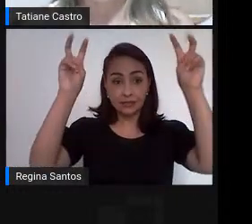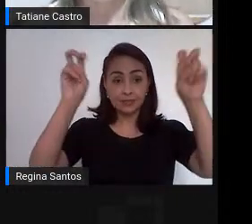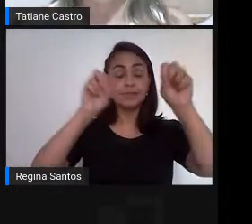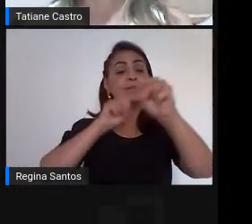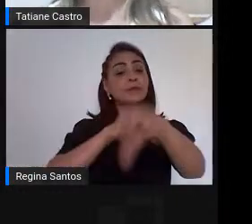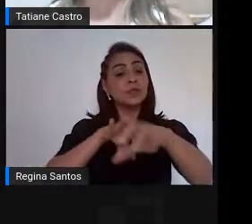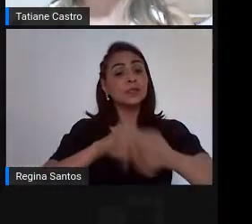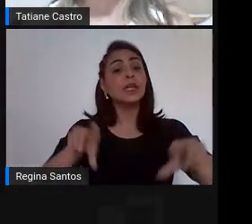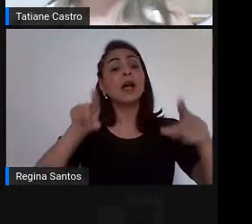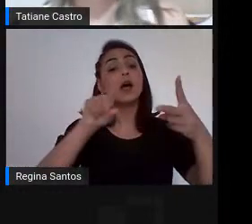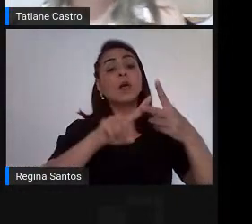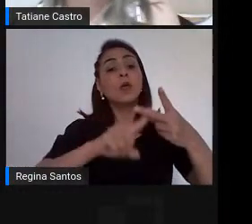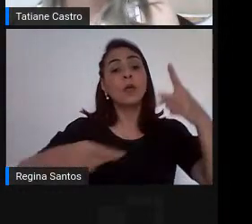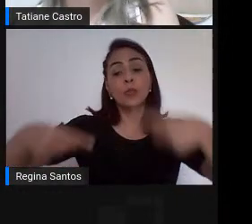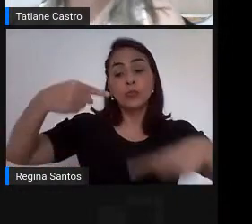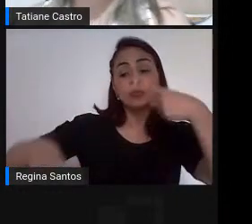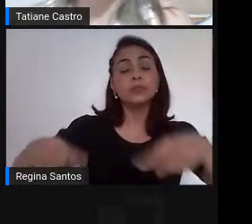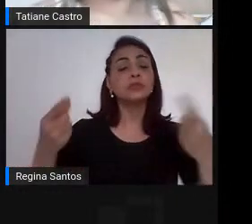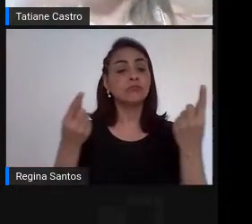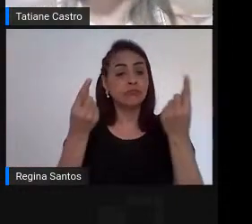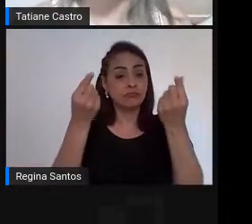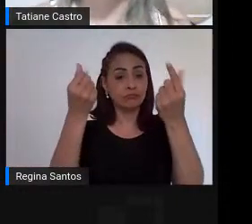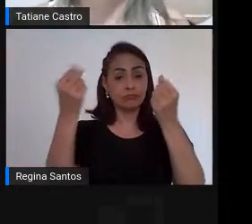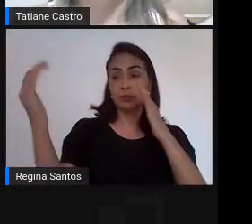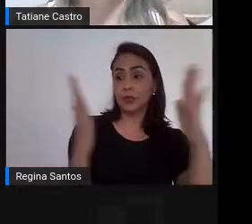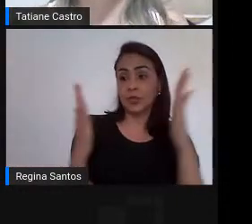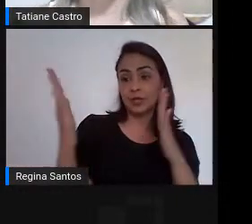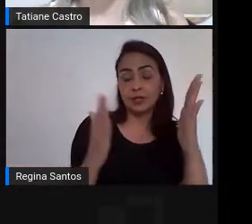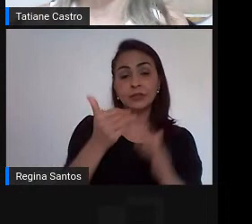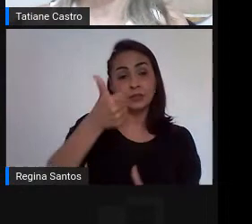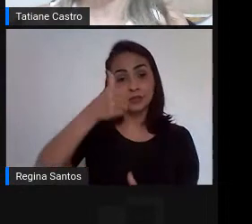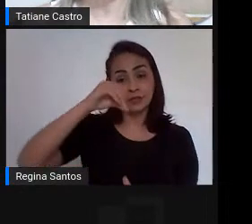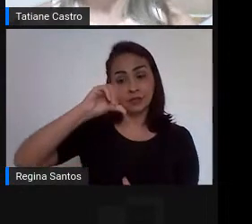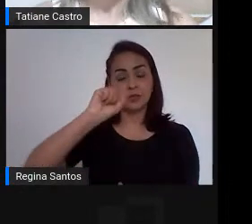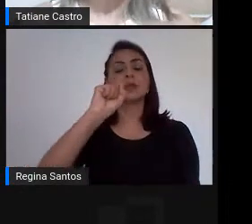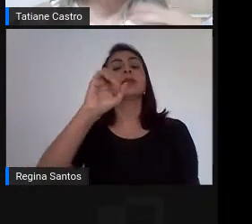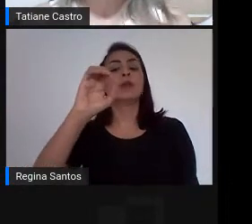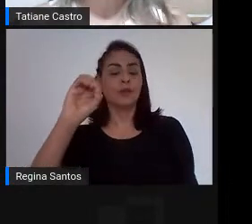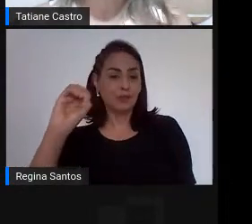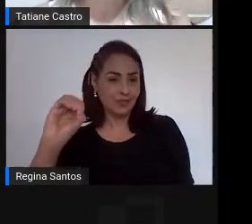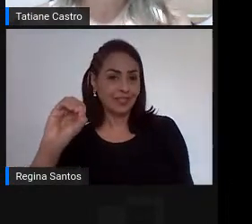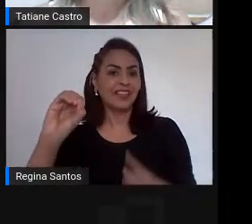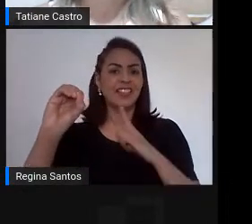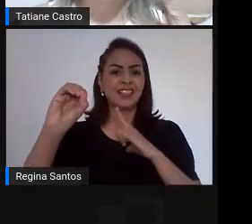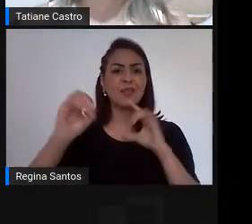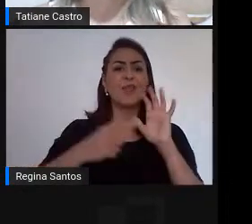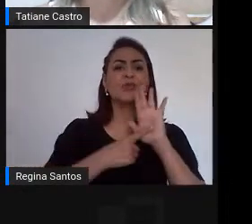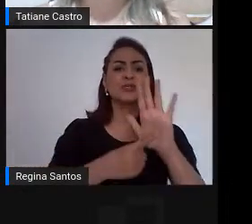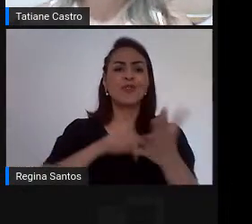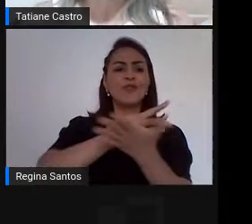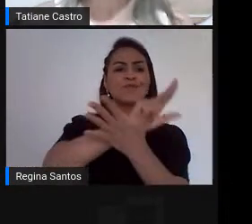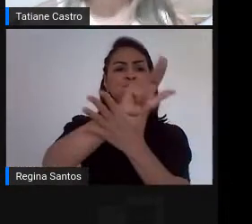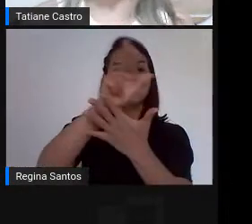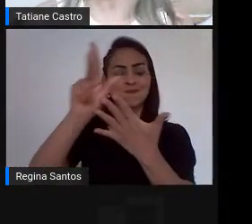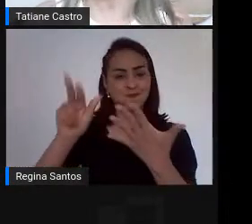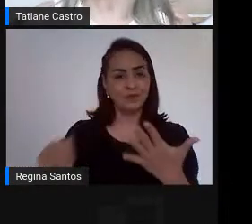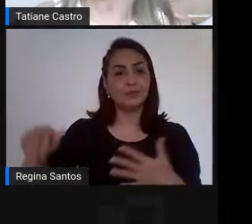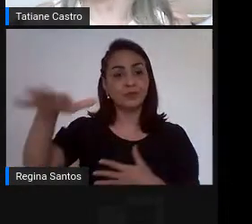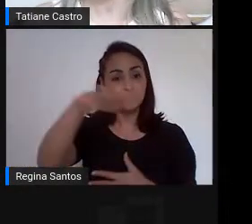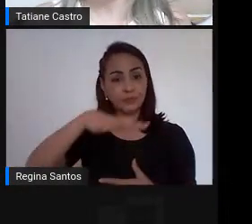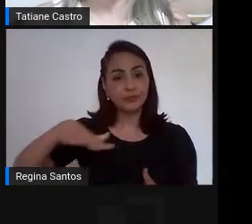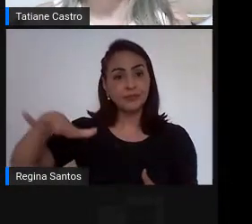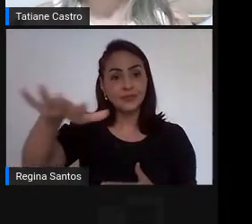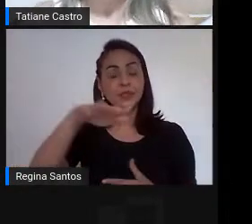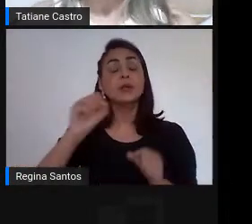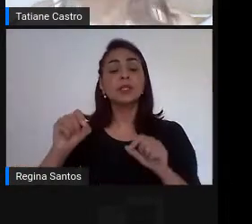políticos e econômicos, a década de 80 é uma década muito fecunda. No campo das ciências de referência para o ensino da